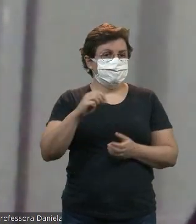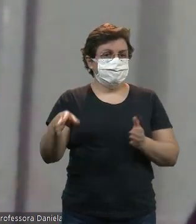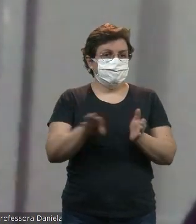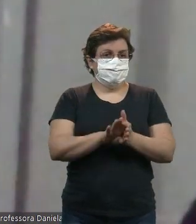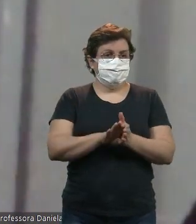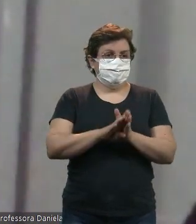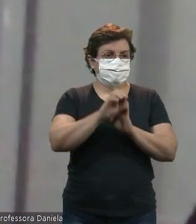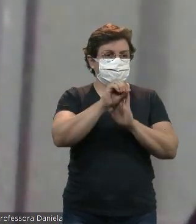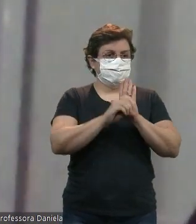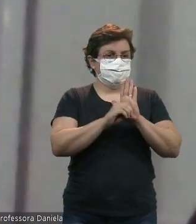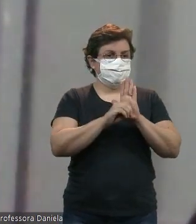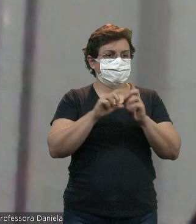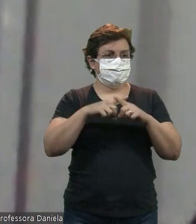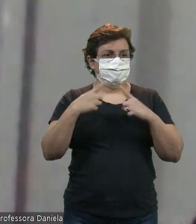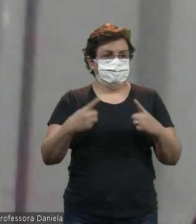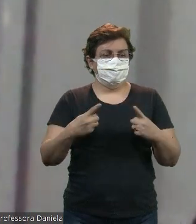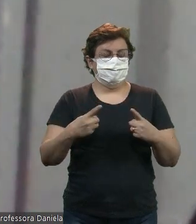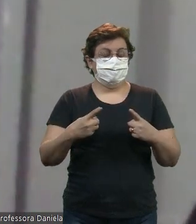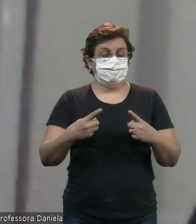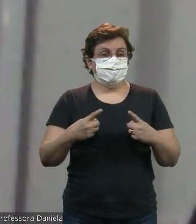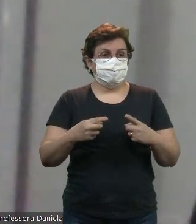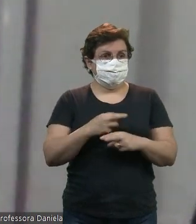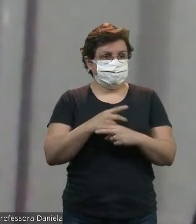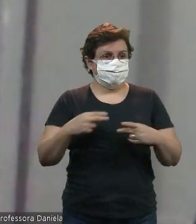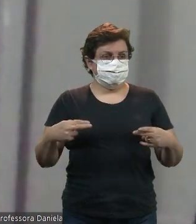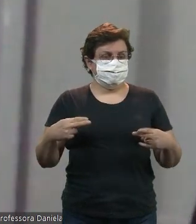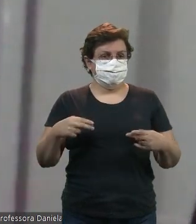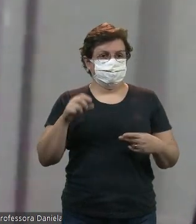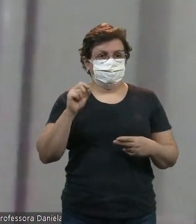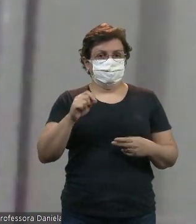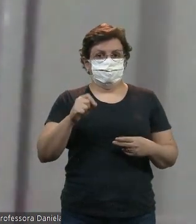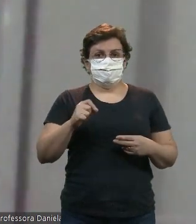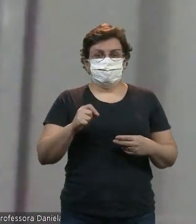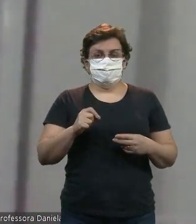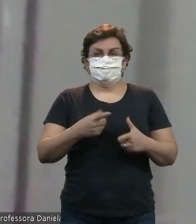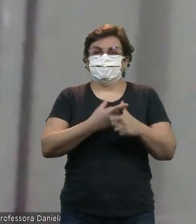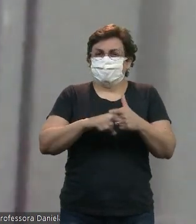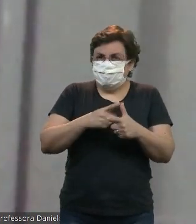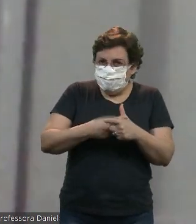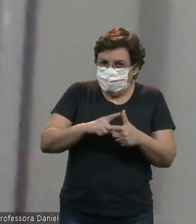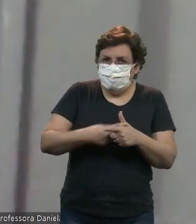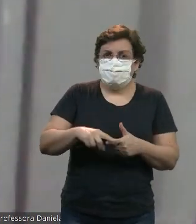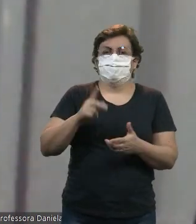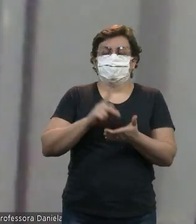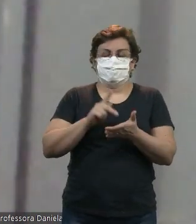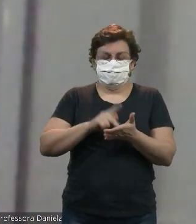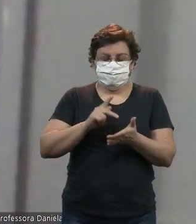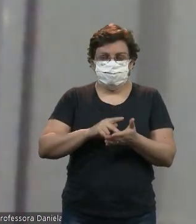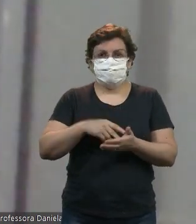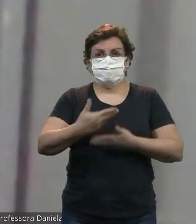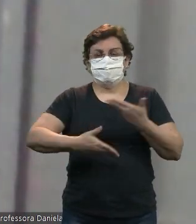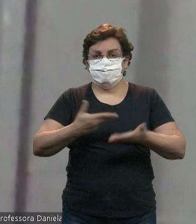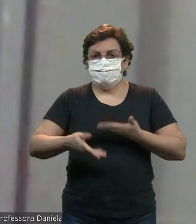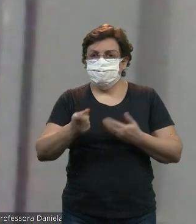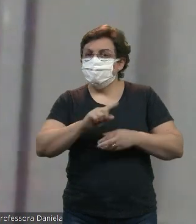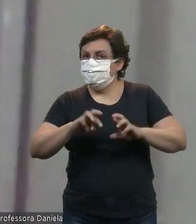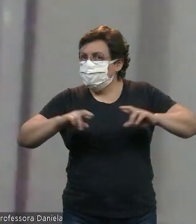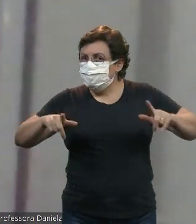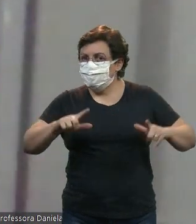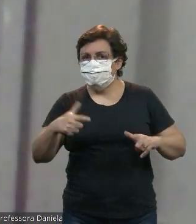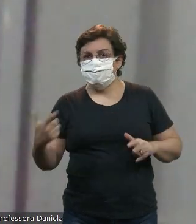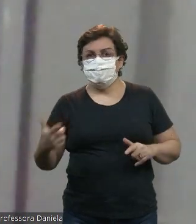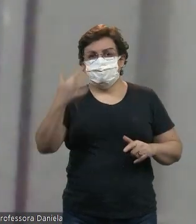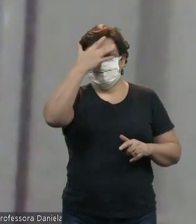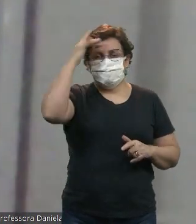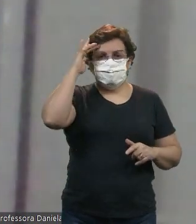do ofício, mas sim uma questão de crise mesmo, e os servidores eles não são diferentes das demais pessoas.